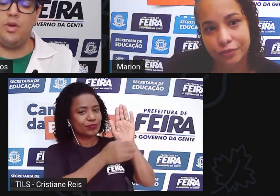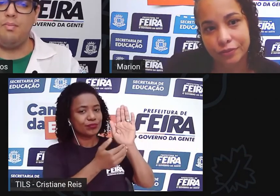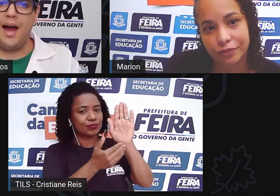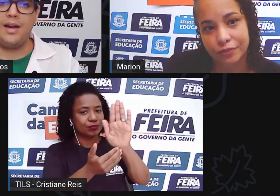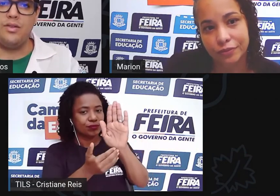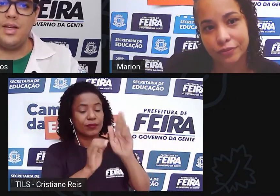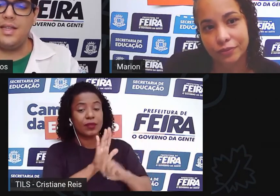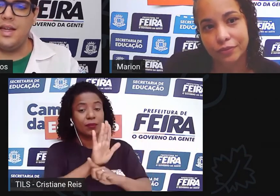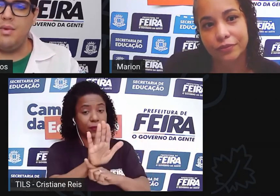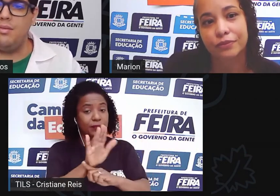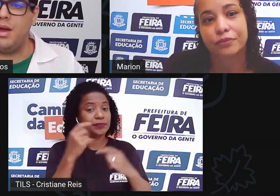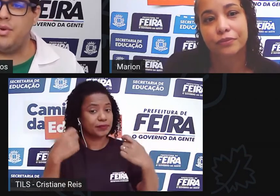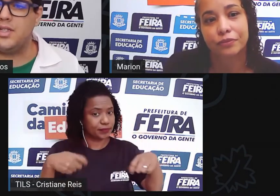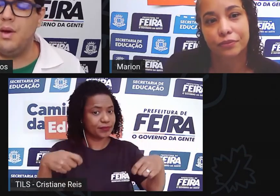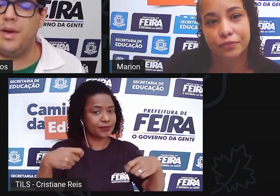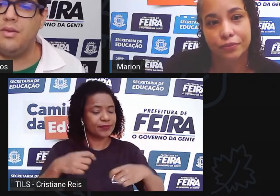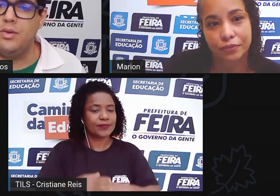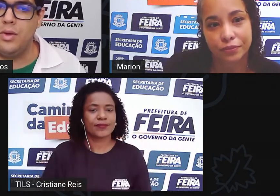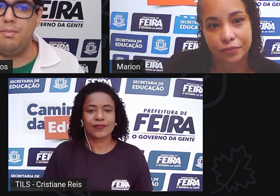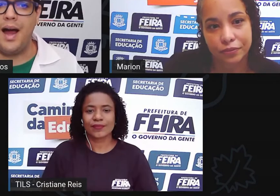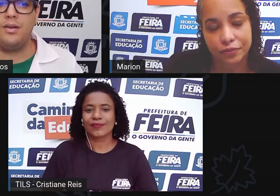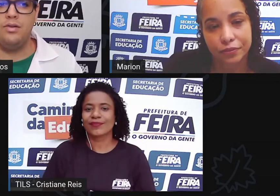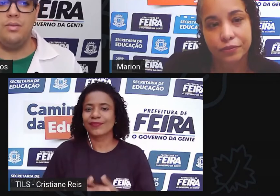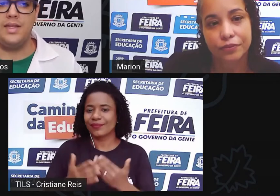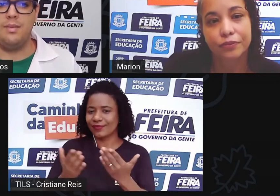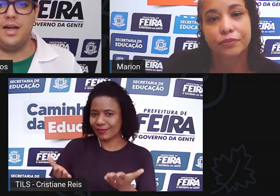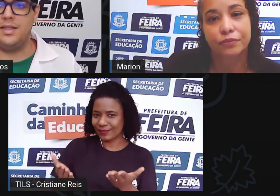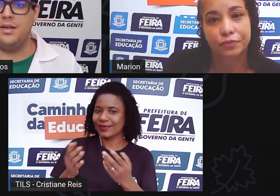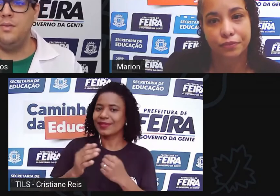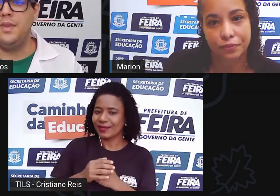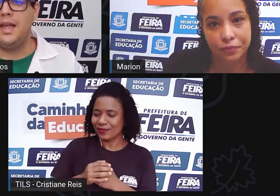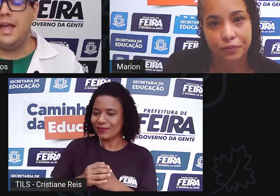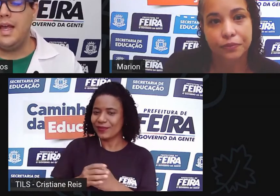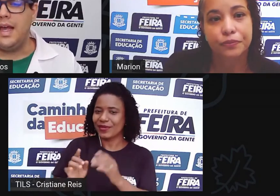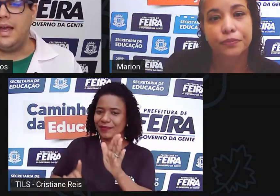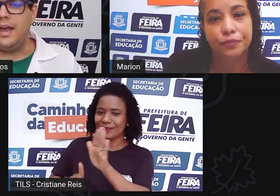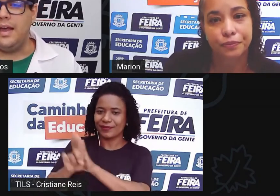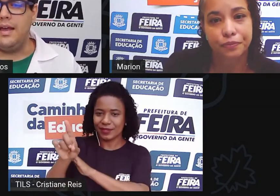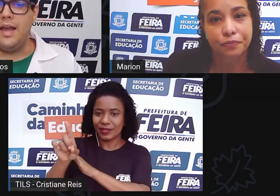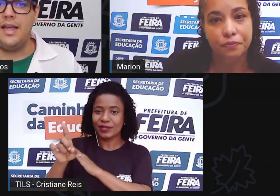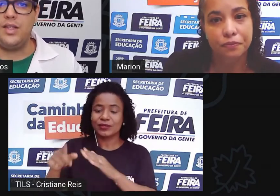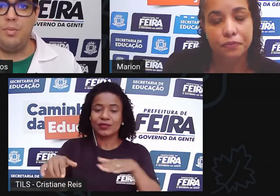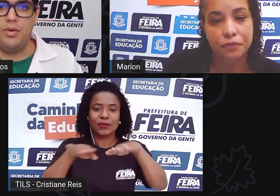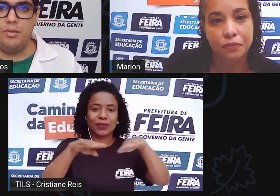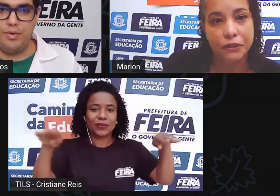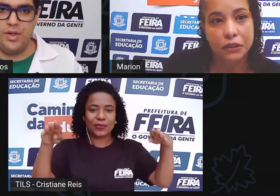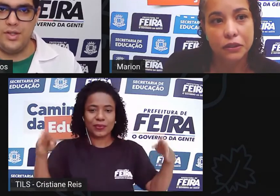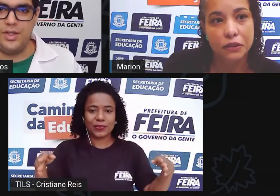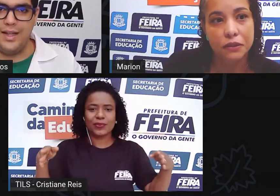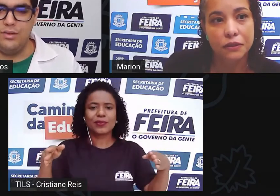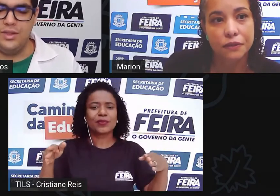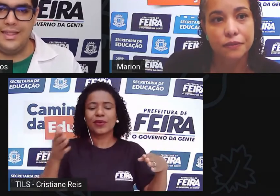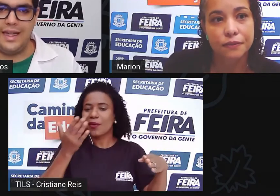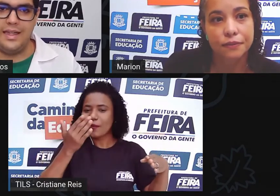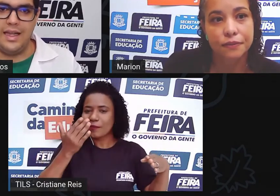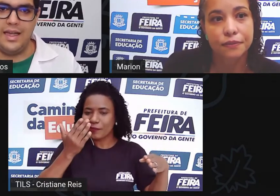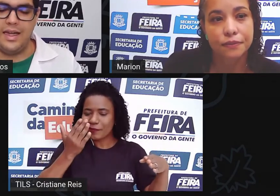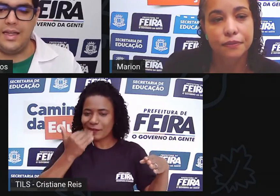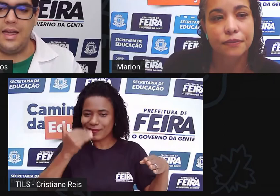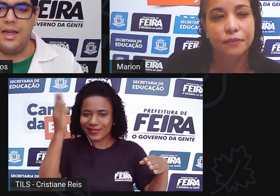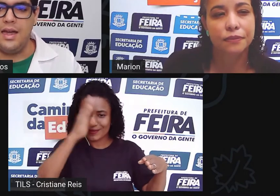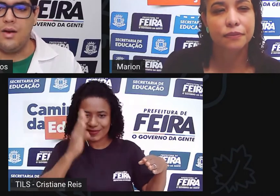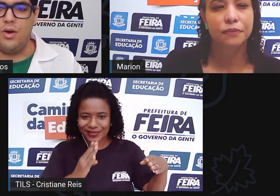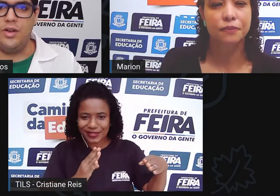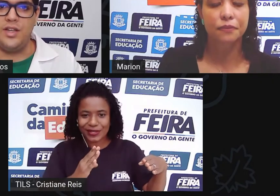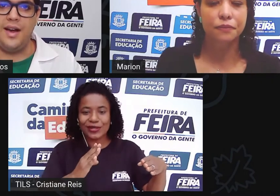aí sobre o impacto, né? Seria a minha próxima pergunta, o impacto do Mesa Brasil. E aí, só para os nossos alunos entenderem,